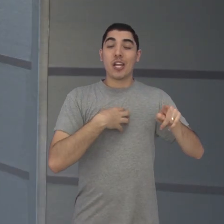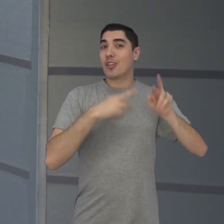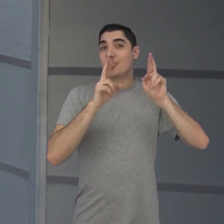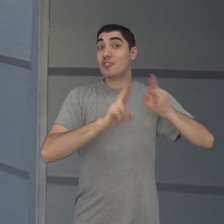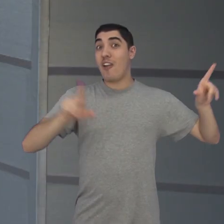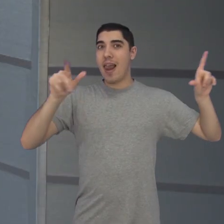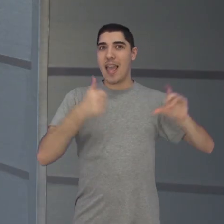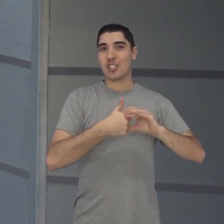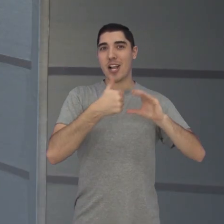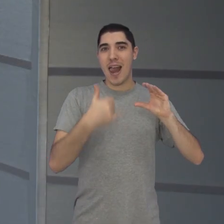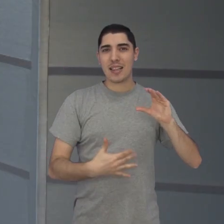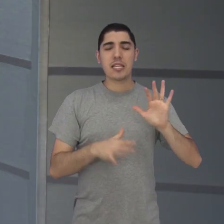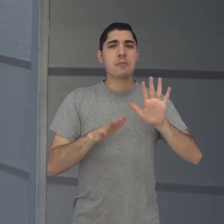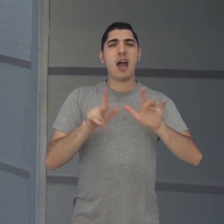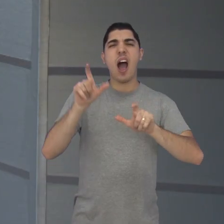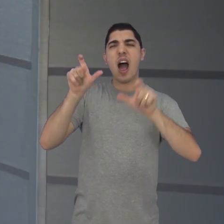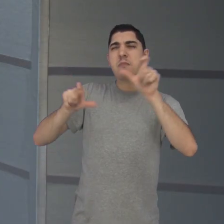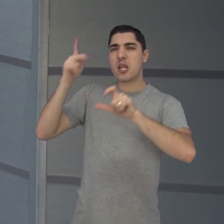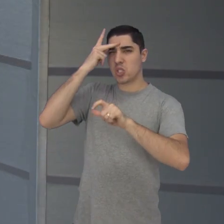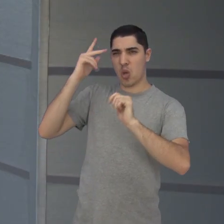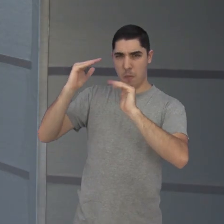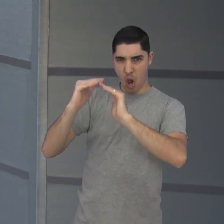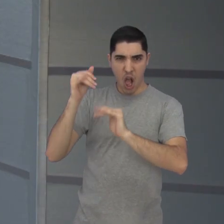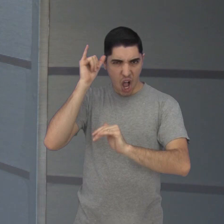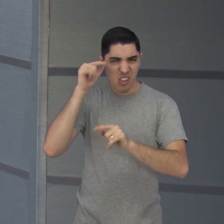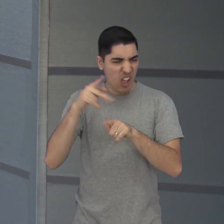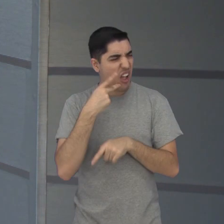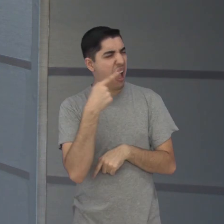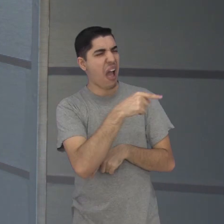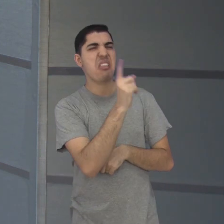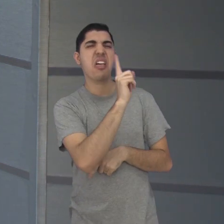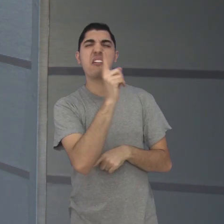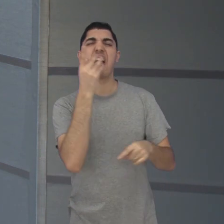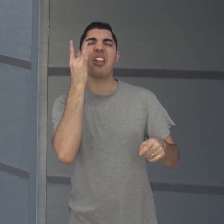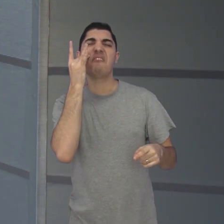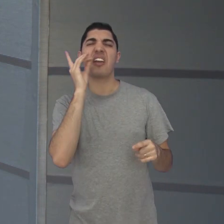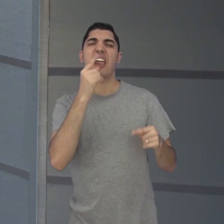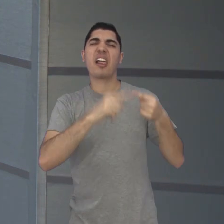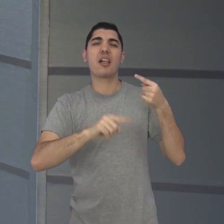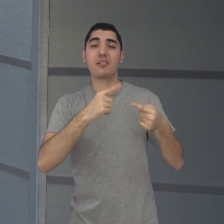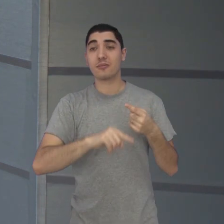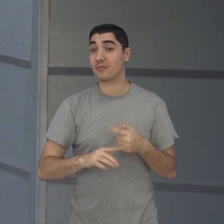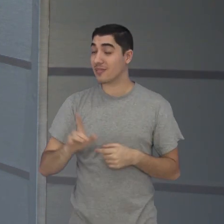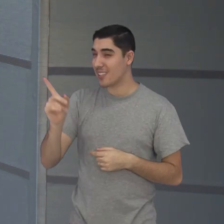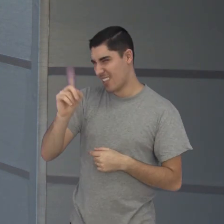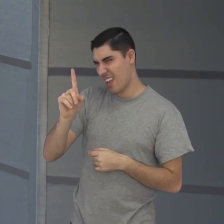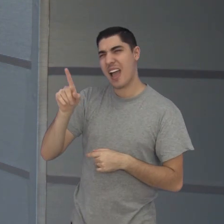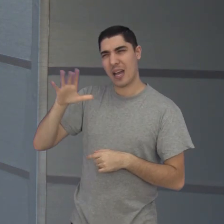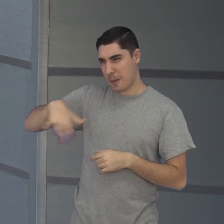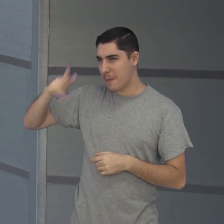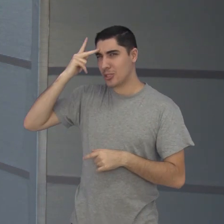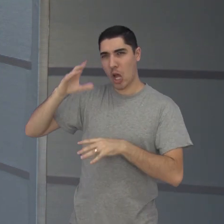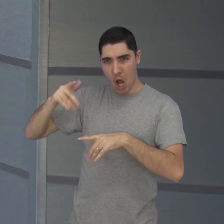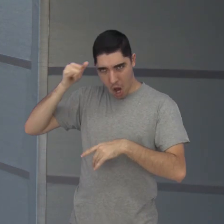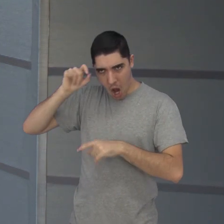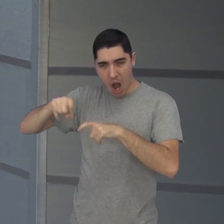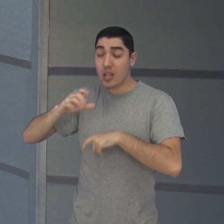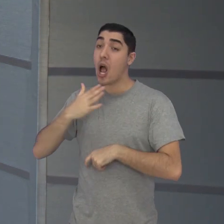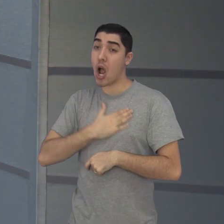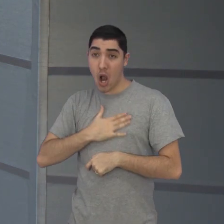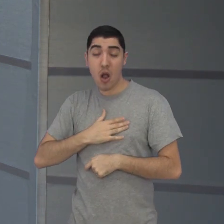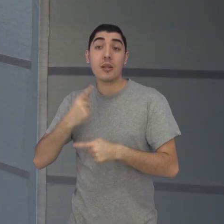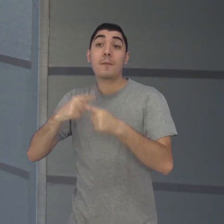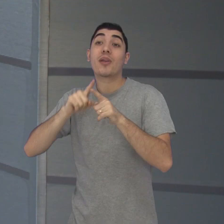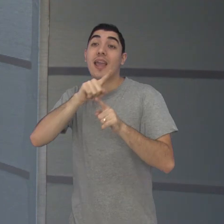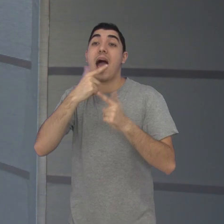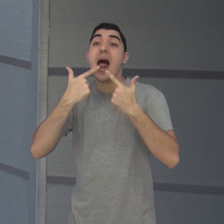O povo da roça não pegava, não é tão assim não sei o quê. Não, mas é como eu disse, ele tinha a linguagem do povo. É que o Mazzaropi, por